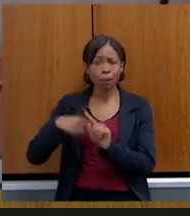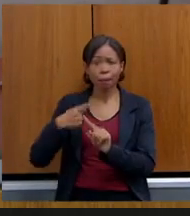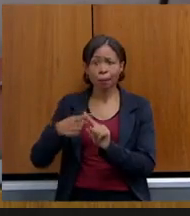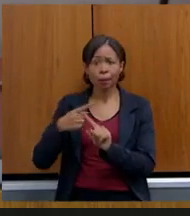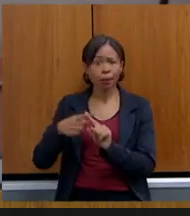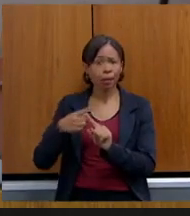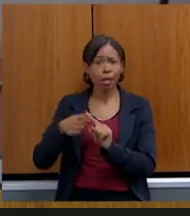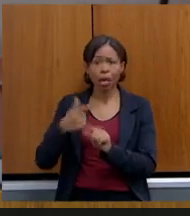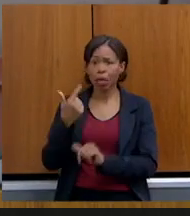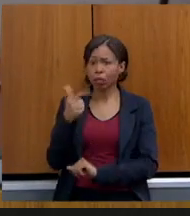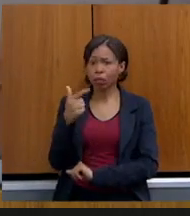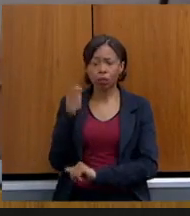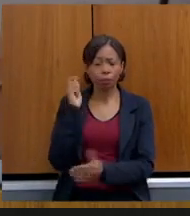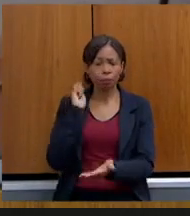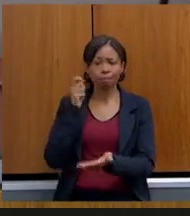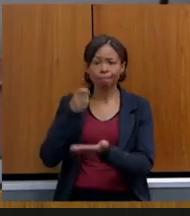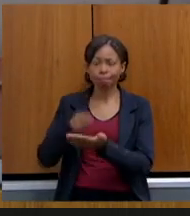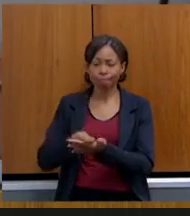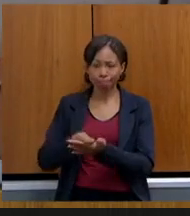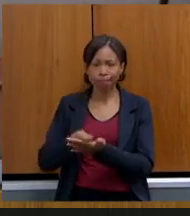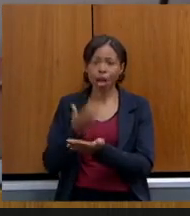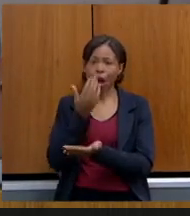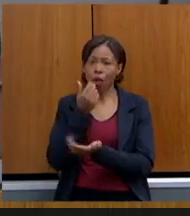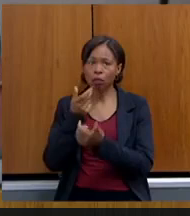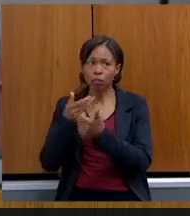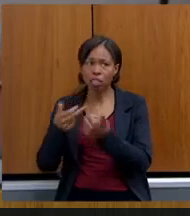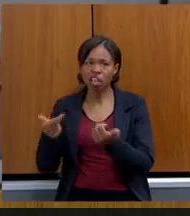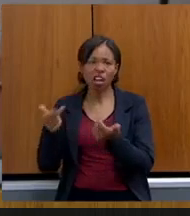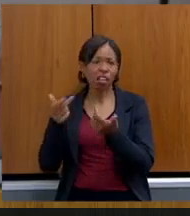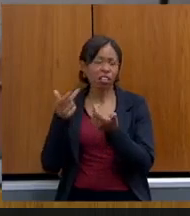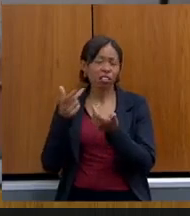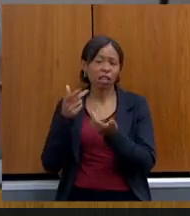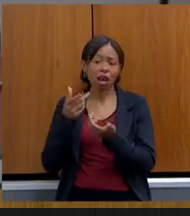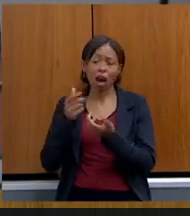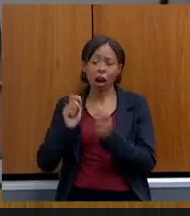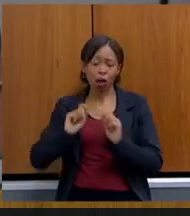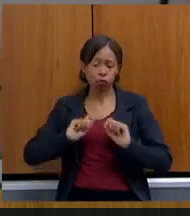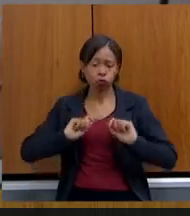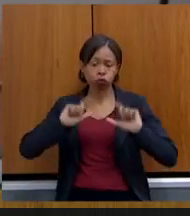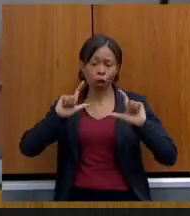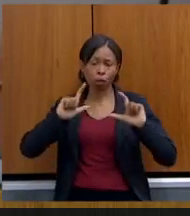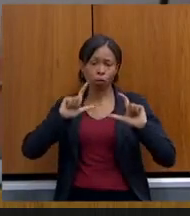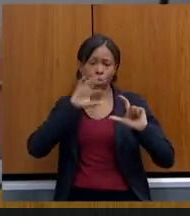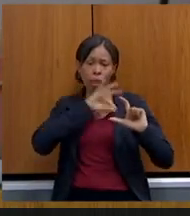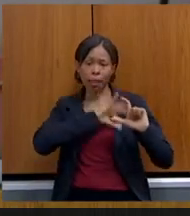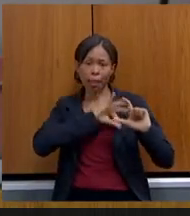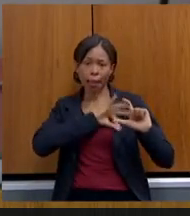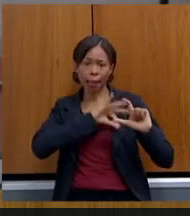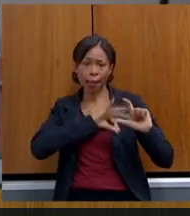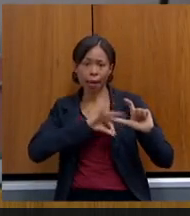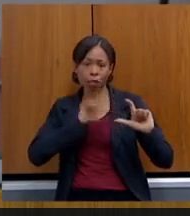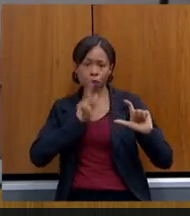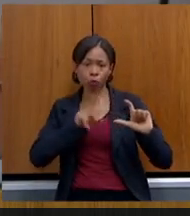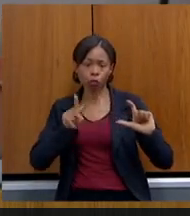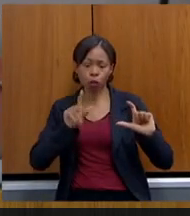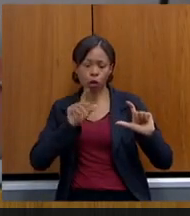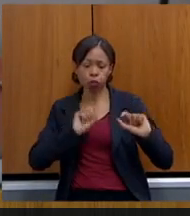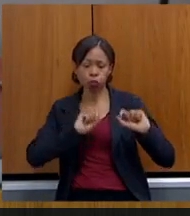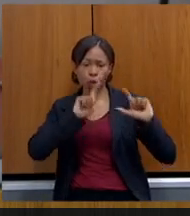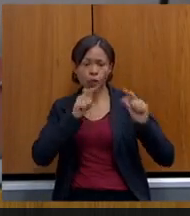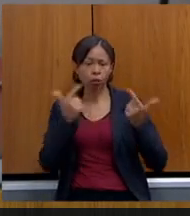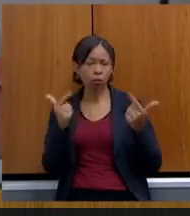determinou um aumento no salário dos servidores que não sei quem é não a cumprir porque se deixou uma dívida de